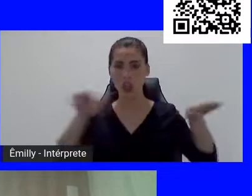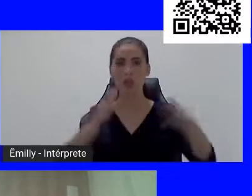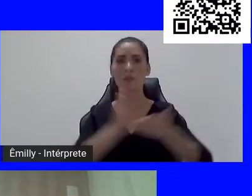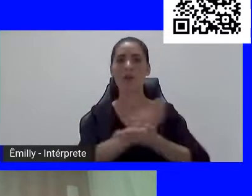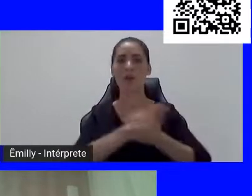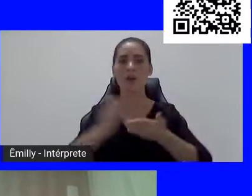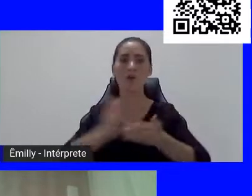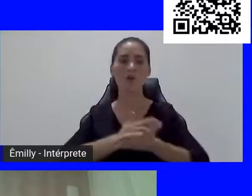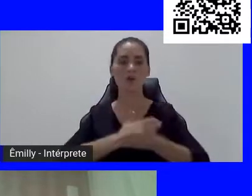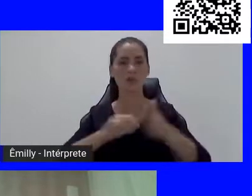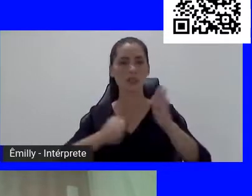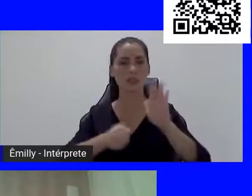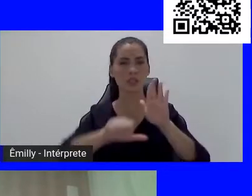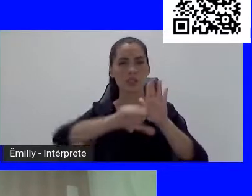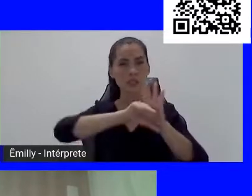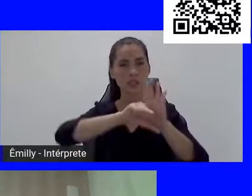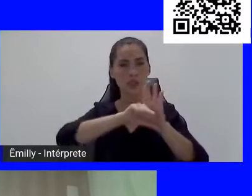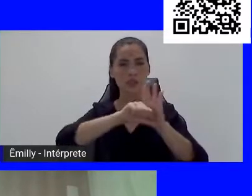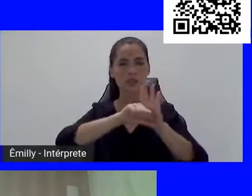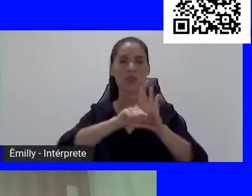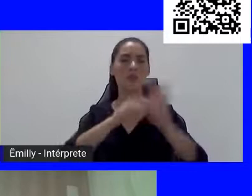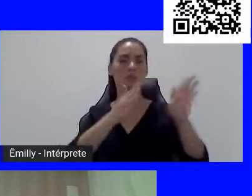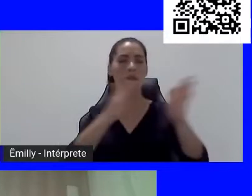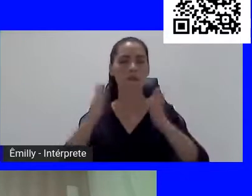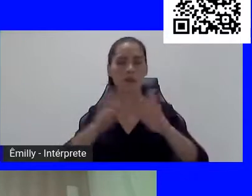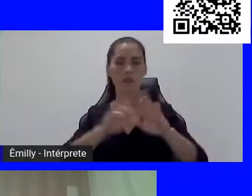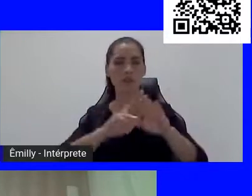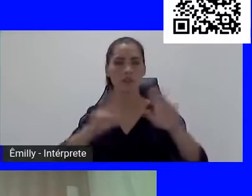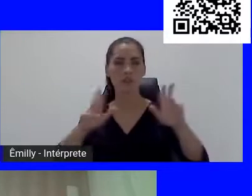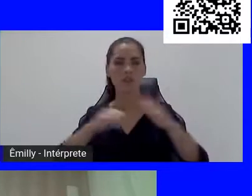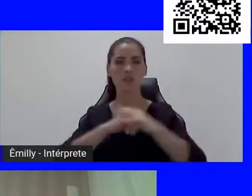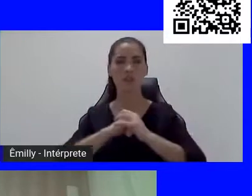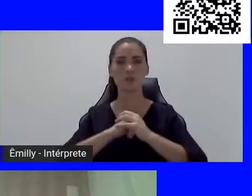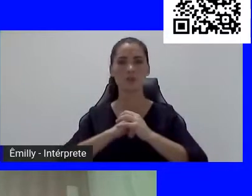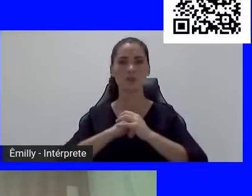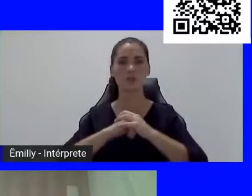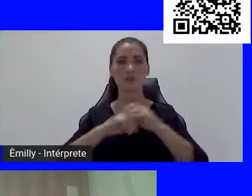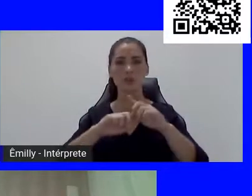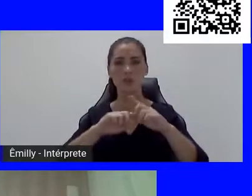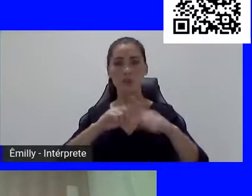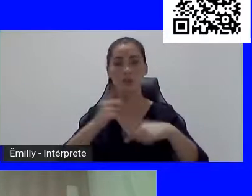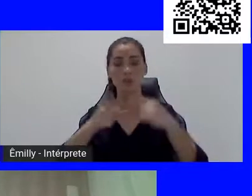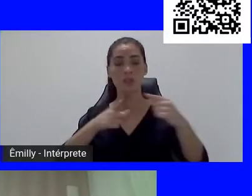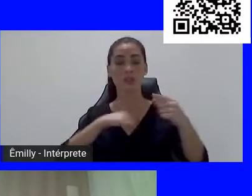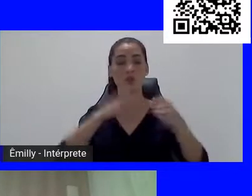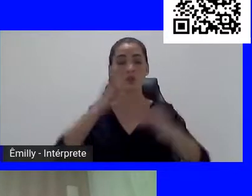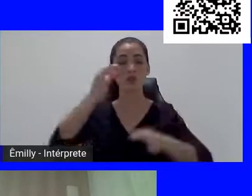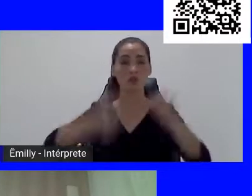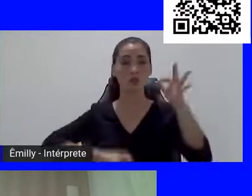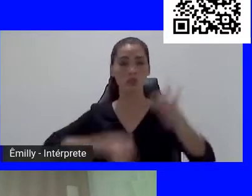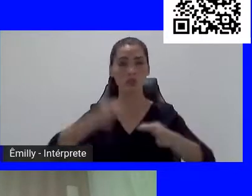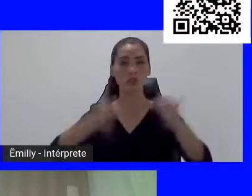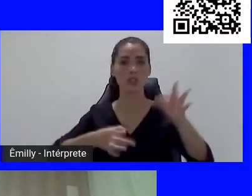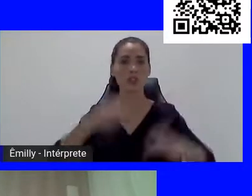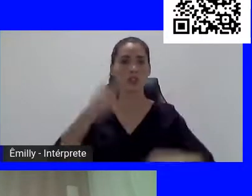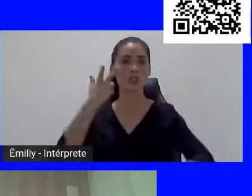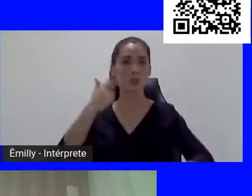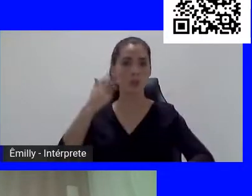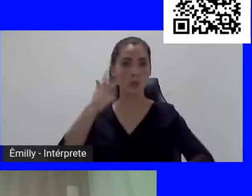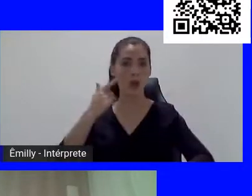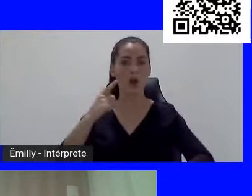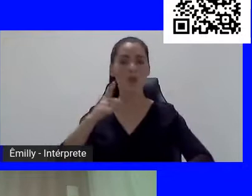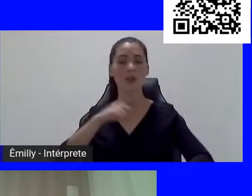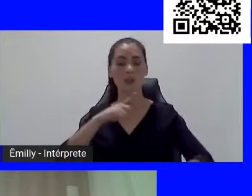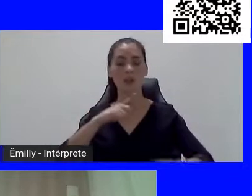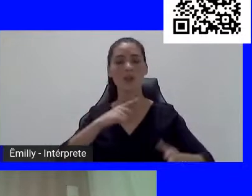privilegiado dessas autoridades, eles vão para a justiça comum e lá haverá a denúncia para que sejam, tenham o seu devido processo legal. Ninguém está falando que de